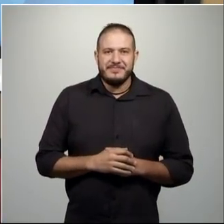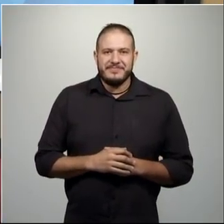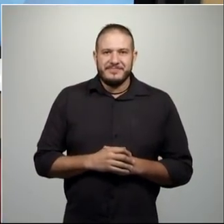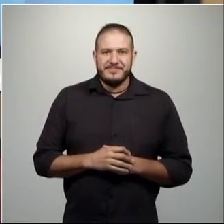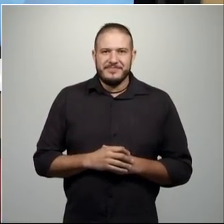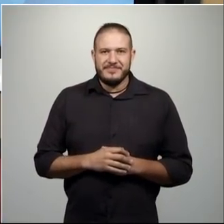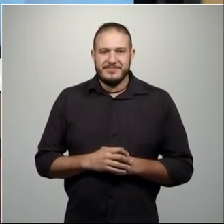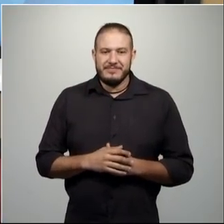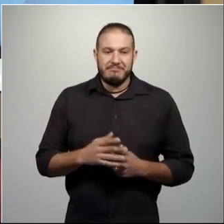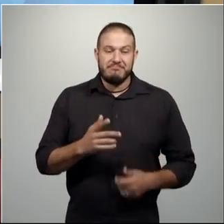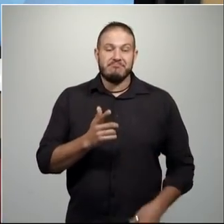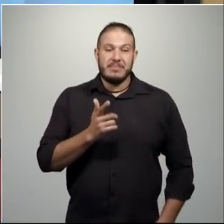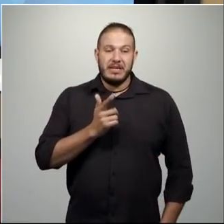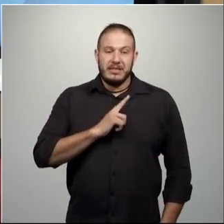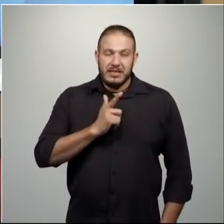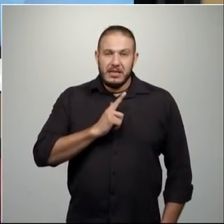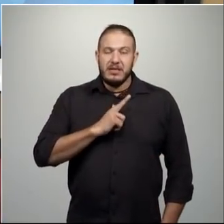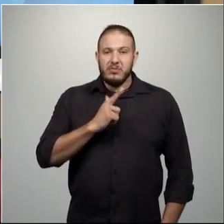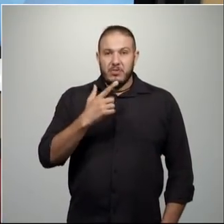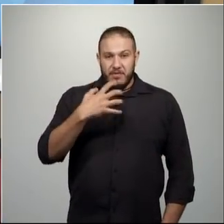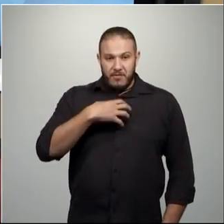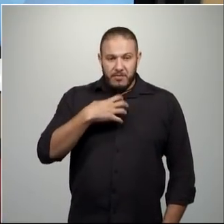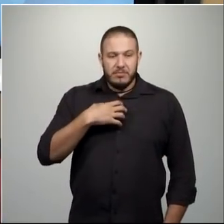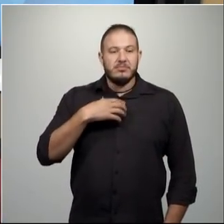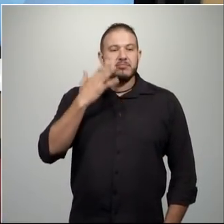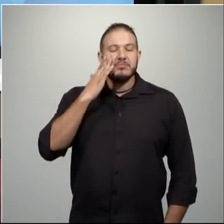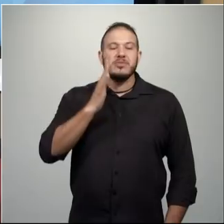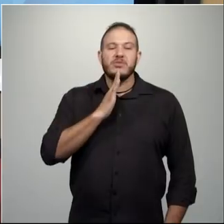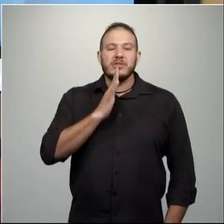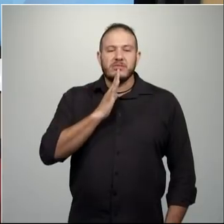existe um sistema conhecido como